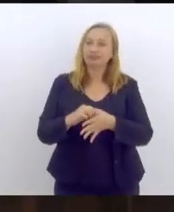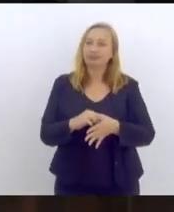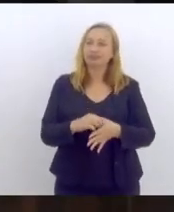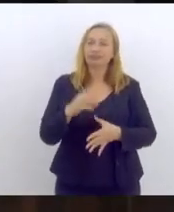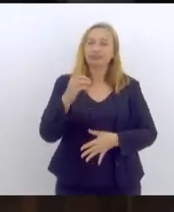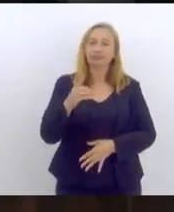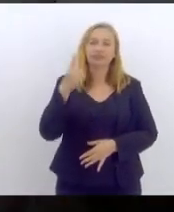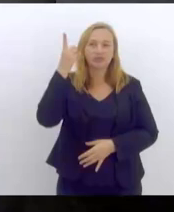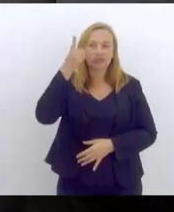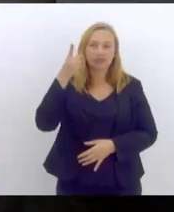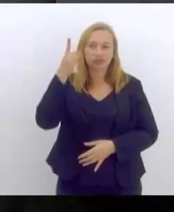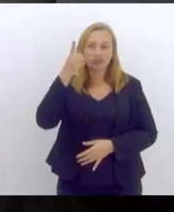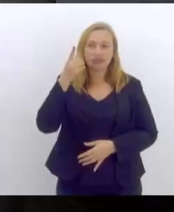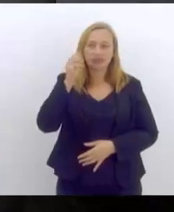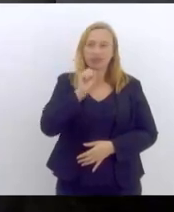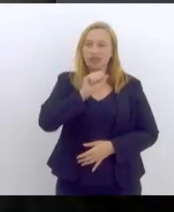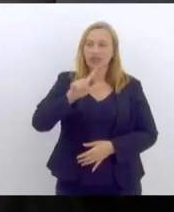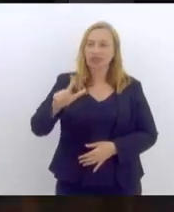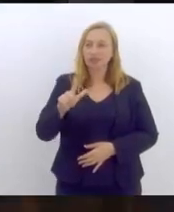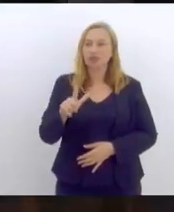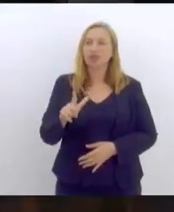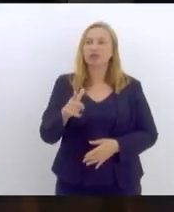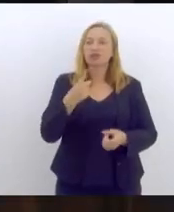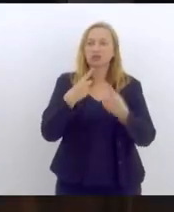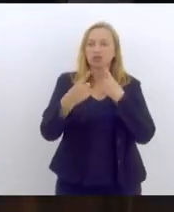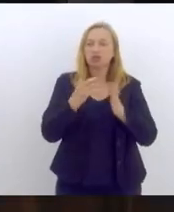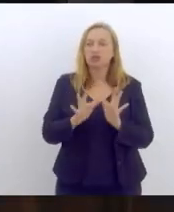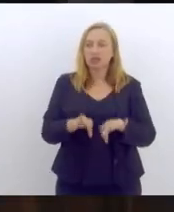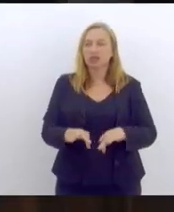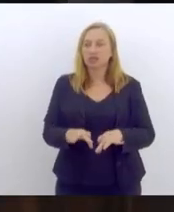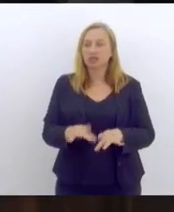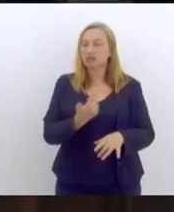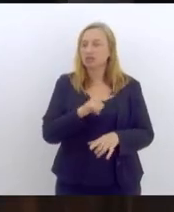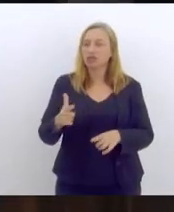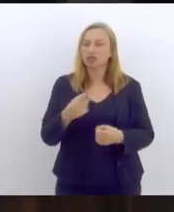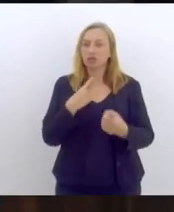Todas. Cerrada a discussão, não havendo mais...